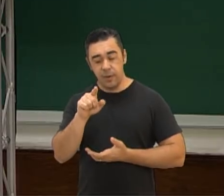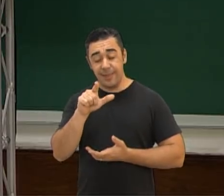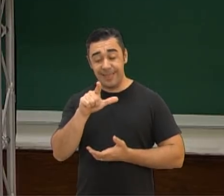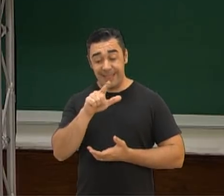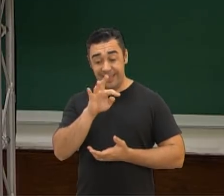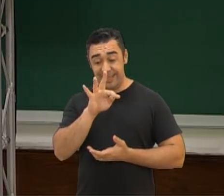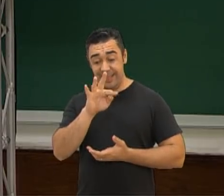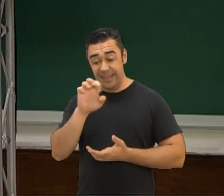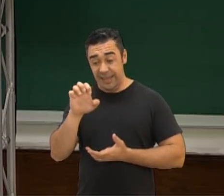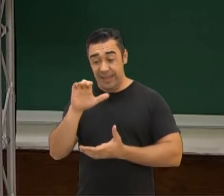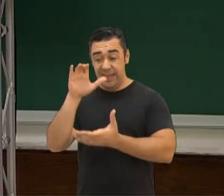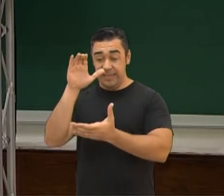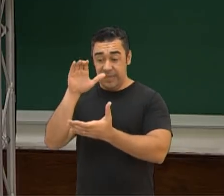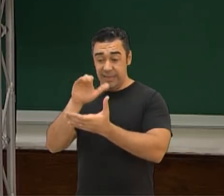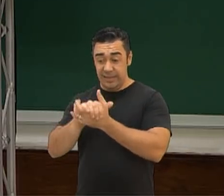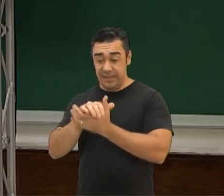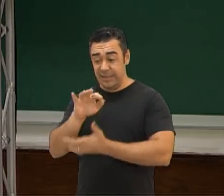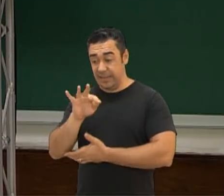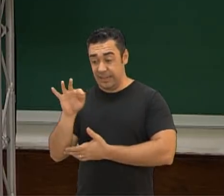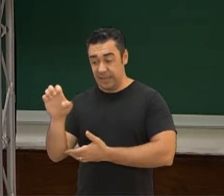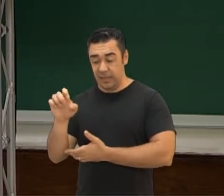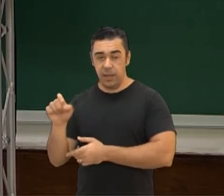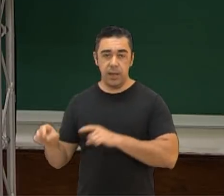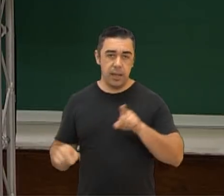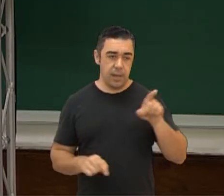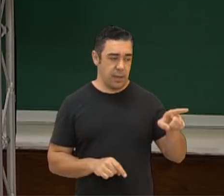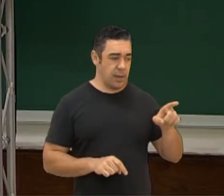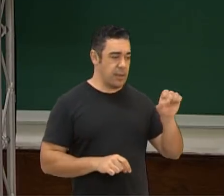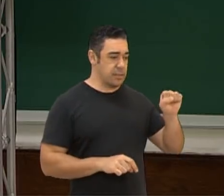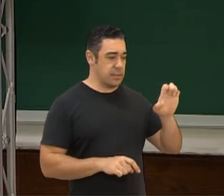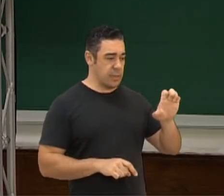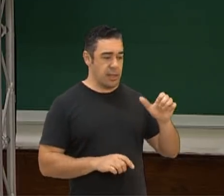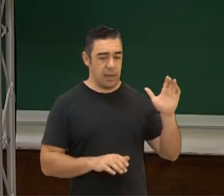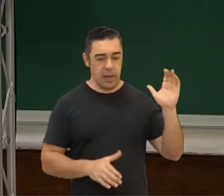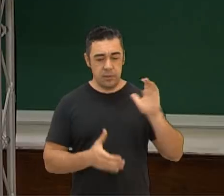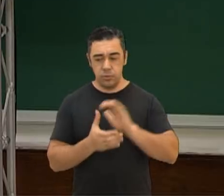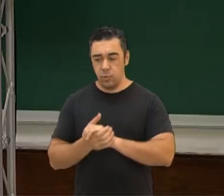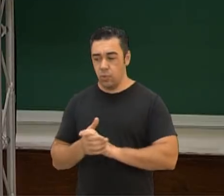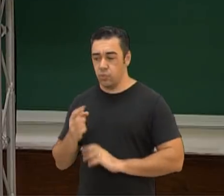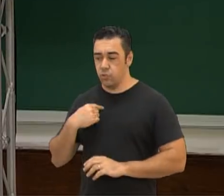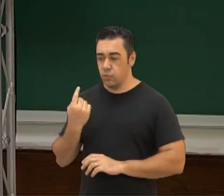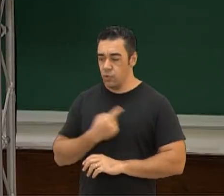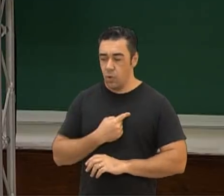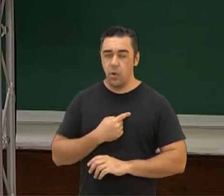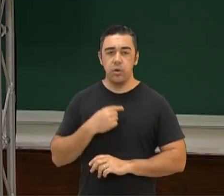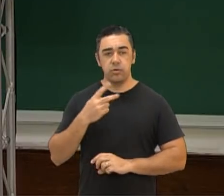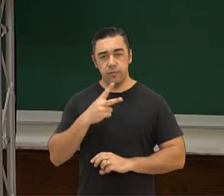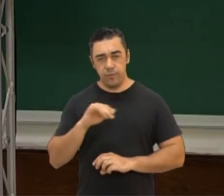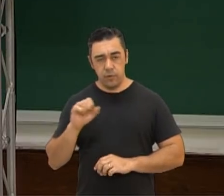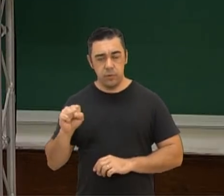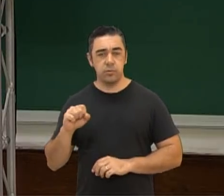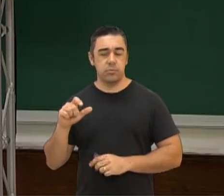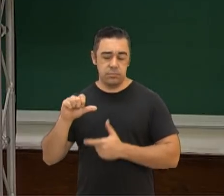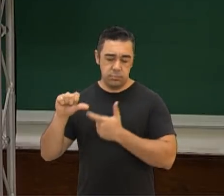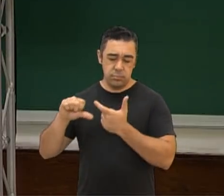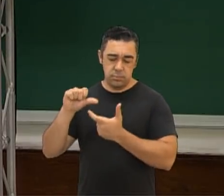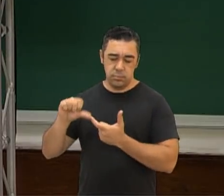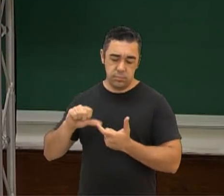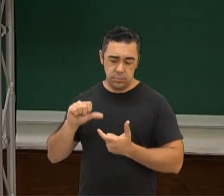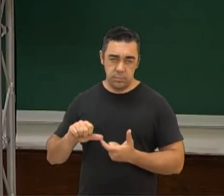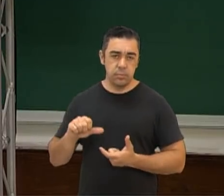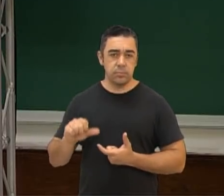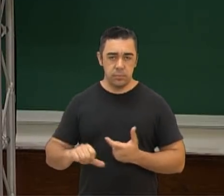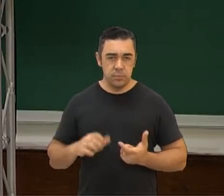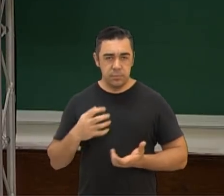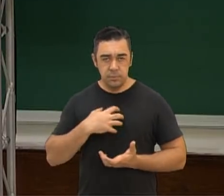te casaste. E ele se casou. Nós nos casamos, vós vos casastes e eles se